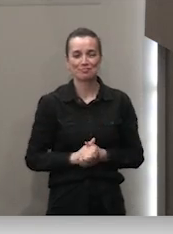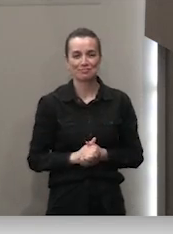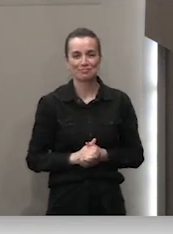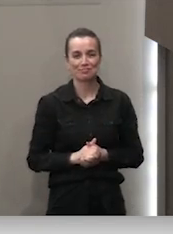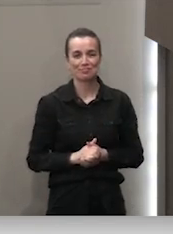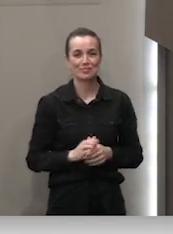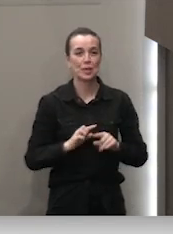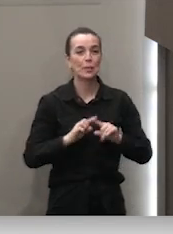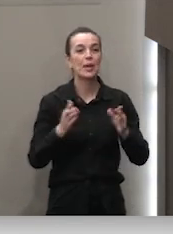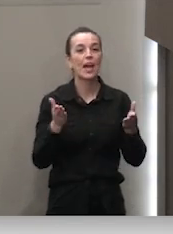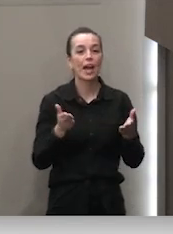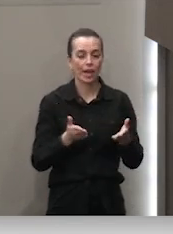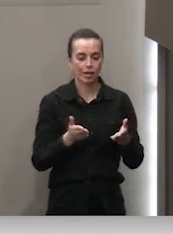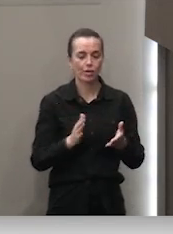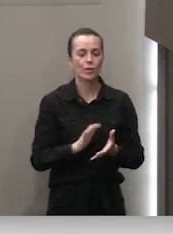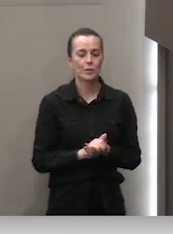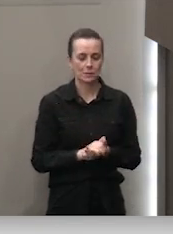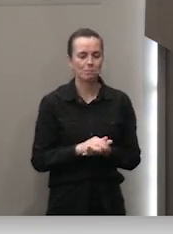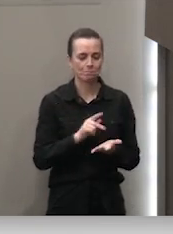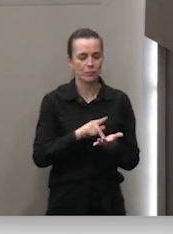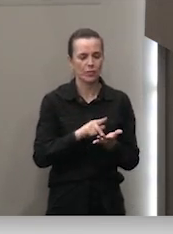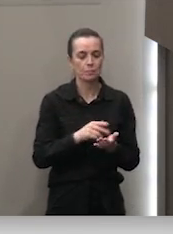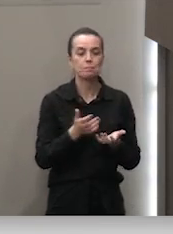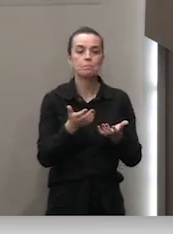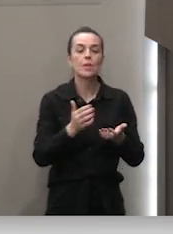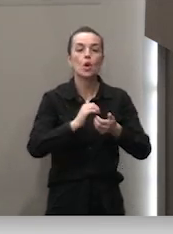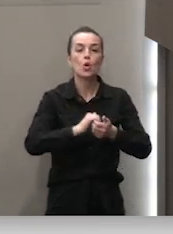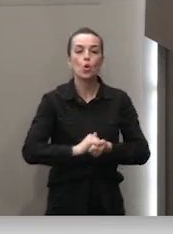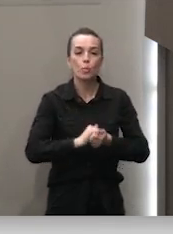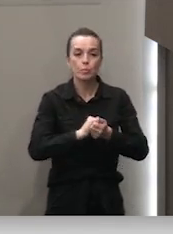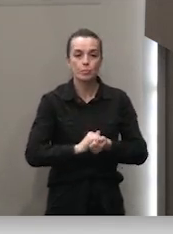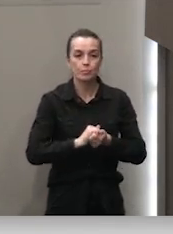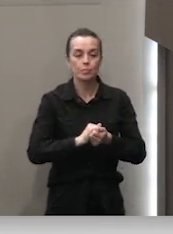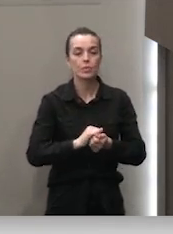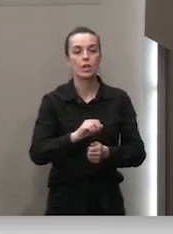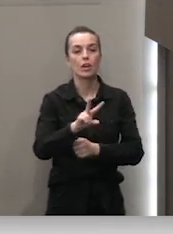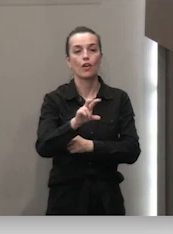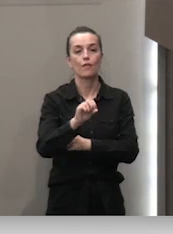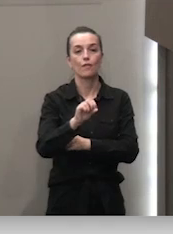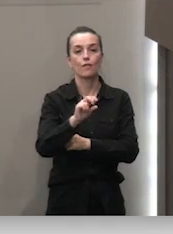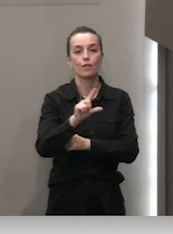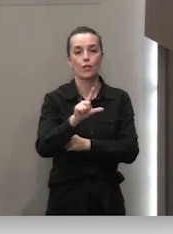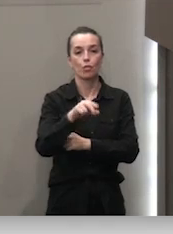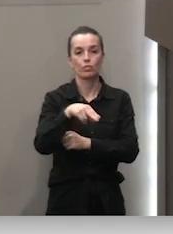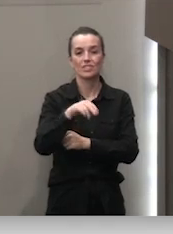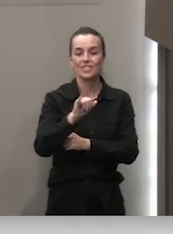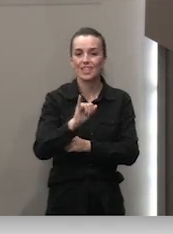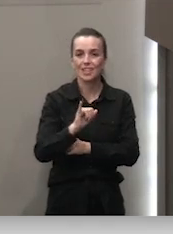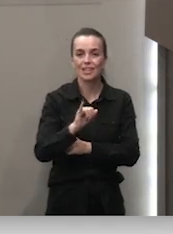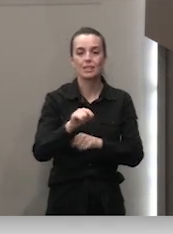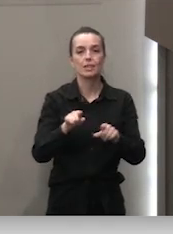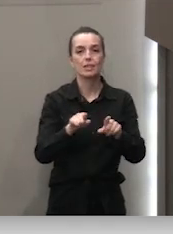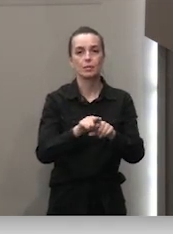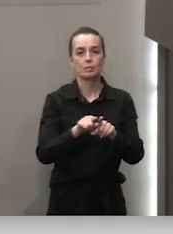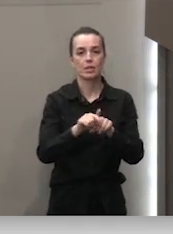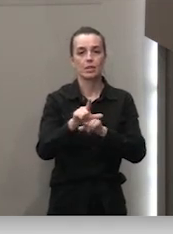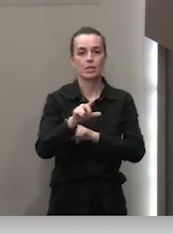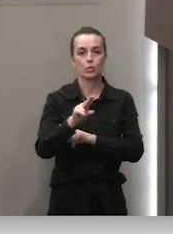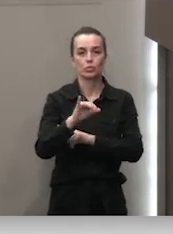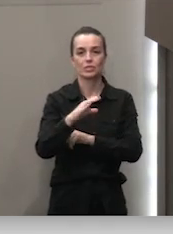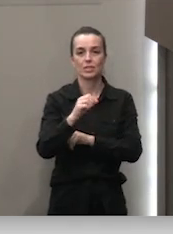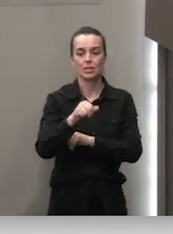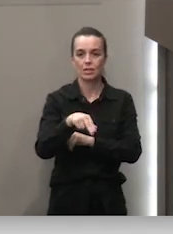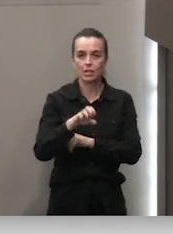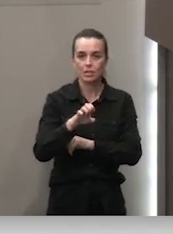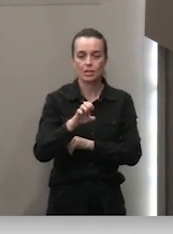Tiaguinho. Mas agora, falando sério, eu queria cumprimentar o Vonei, a Luciane, e dizer, Vonei, que nós, como pais,